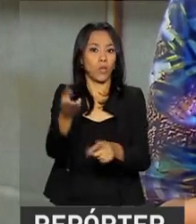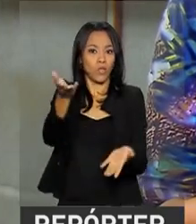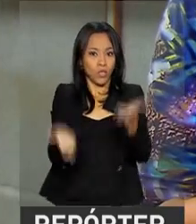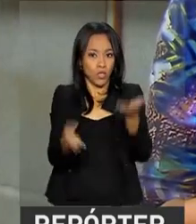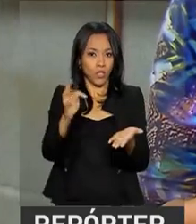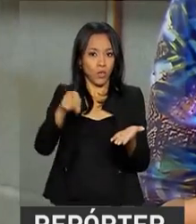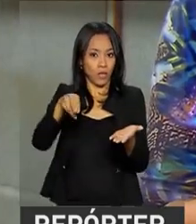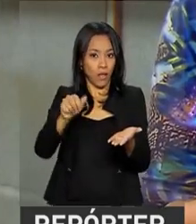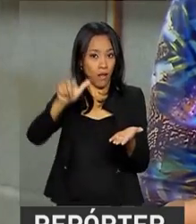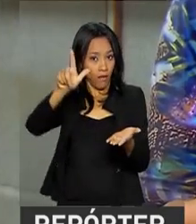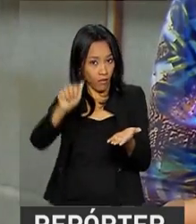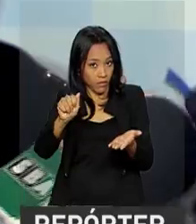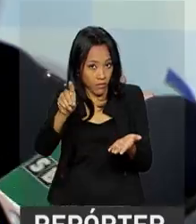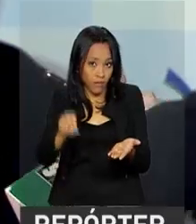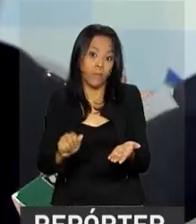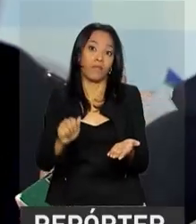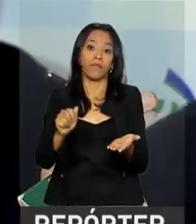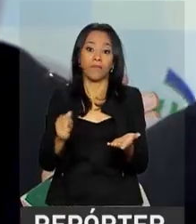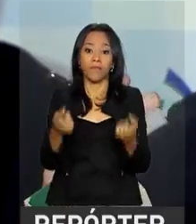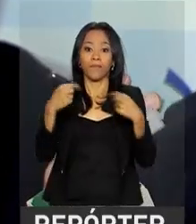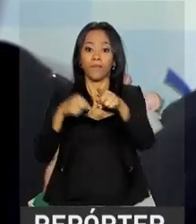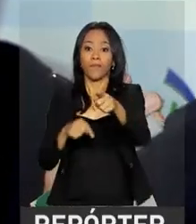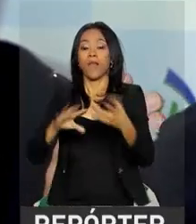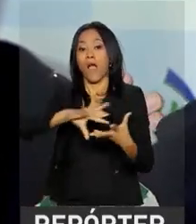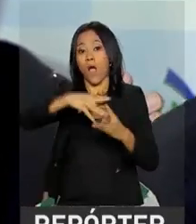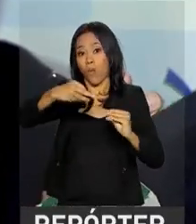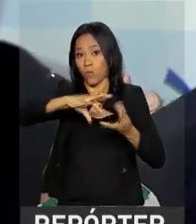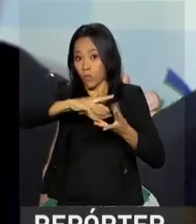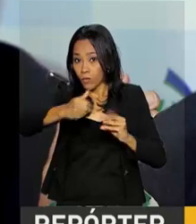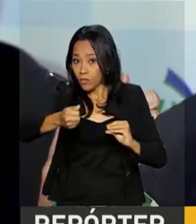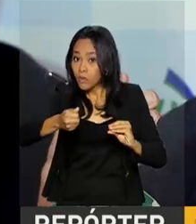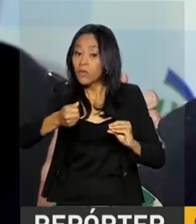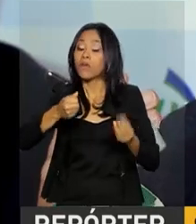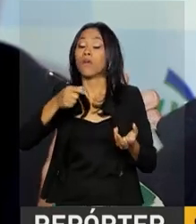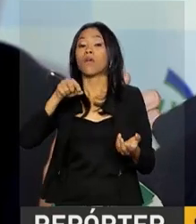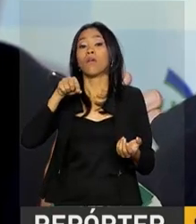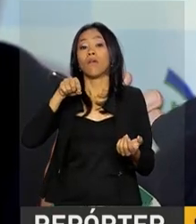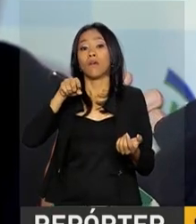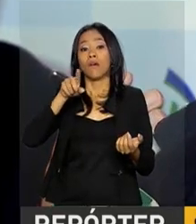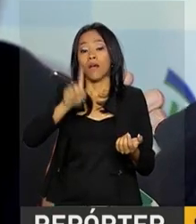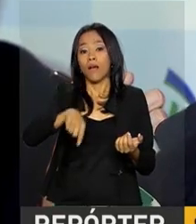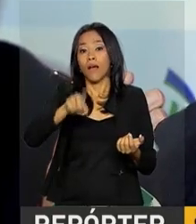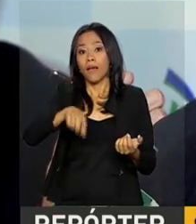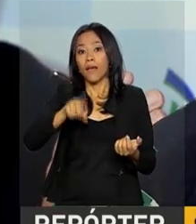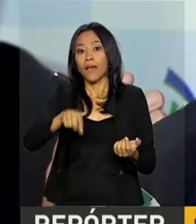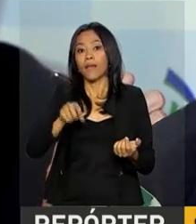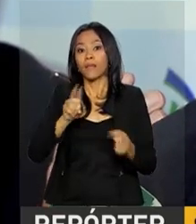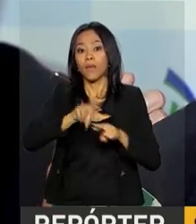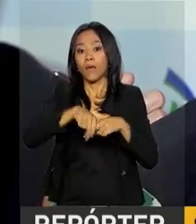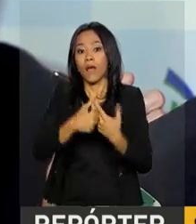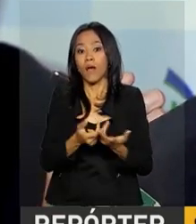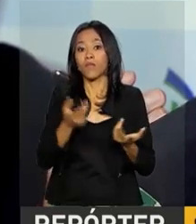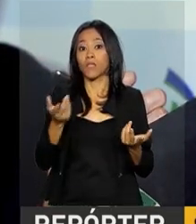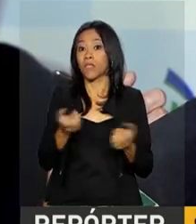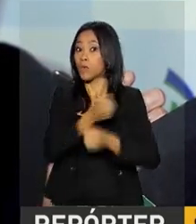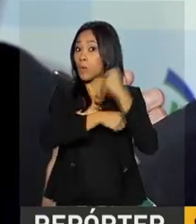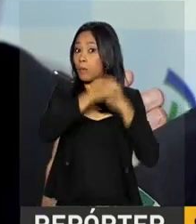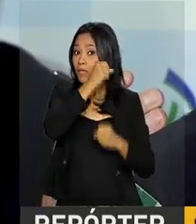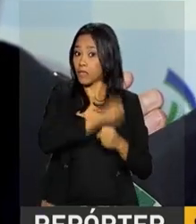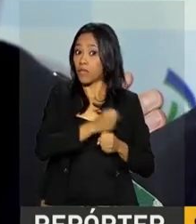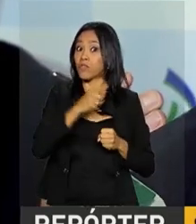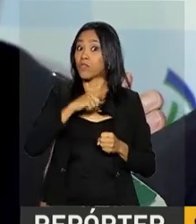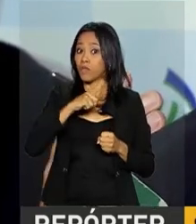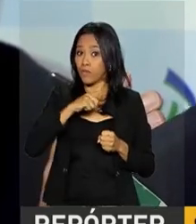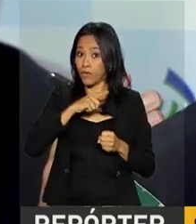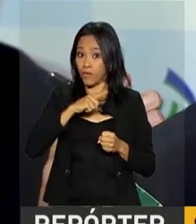milhão de hectares de área plantada a produção de algodão e também excepcional e isso é em função basicamente a rentabilidade que nós tivemos no ano passado o